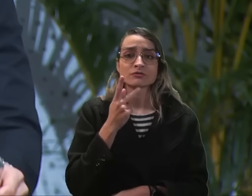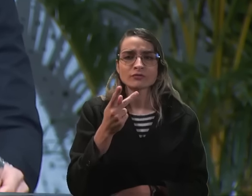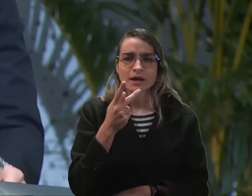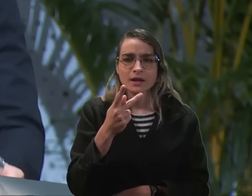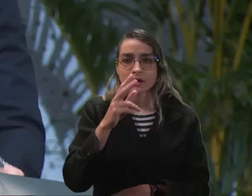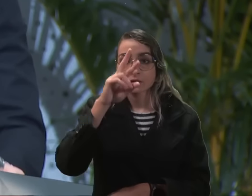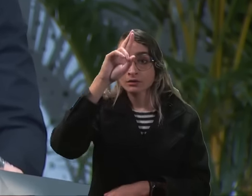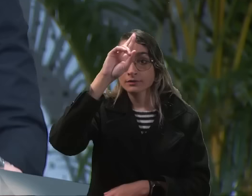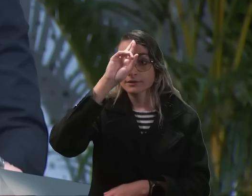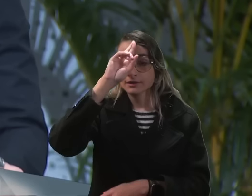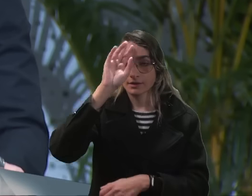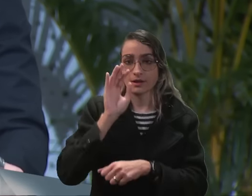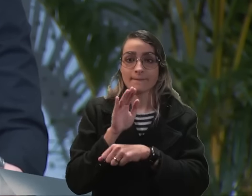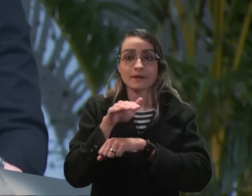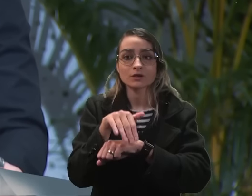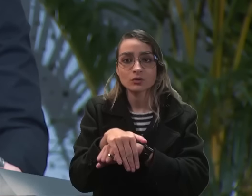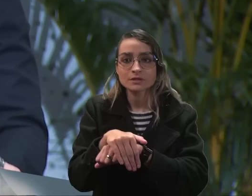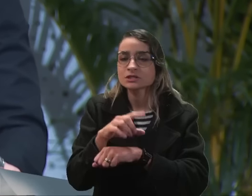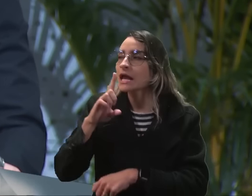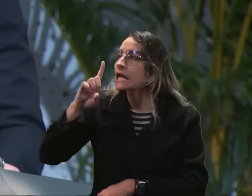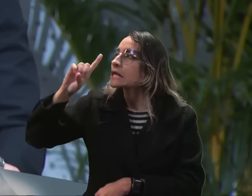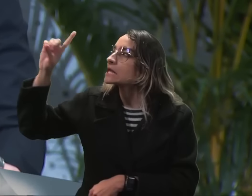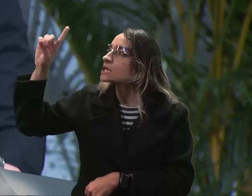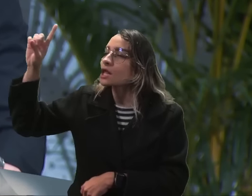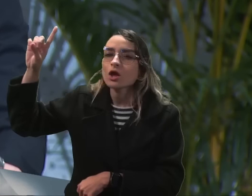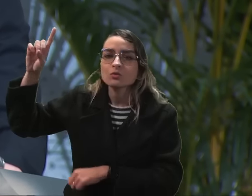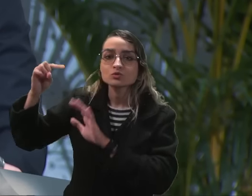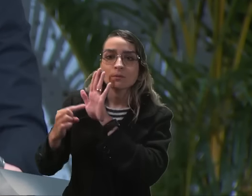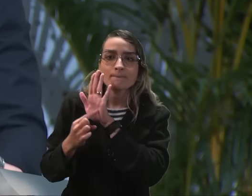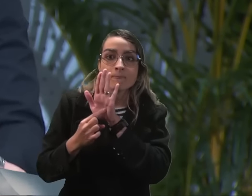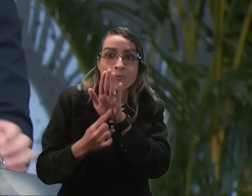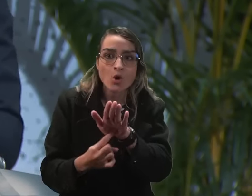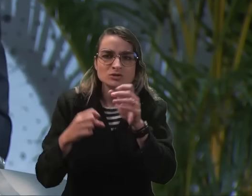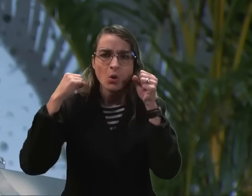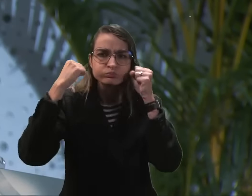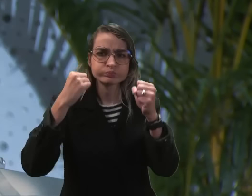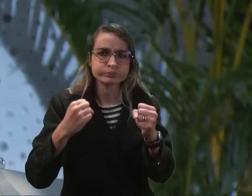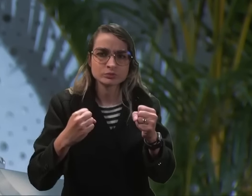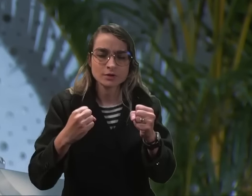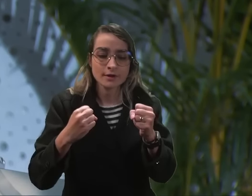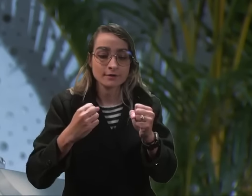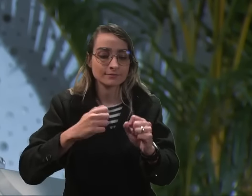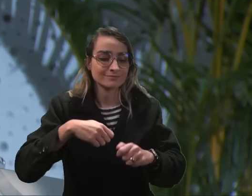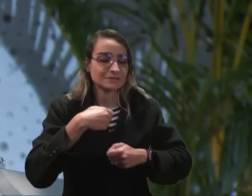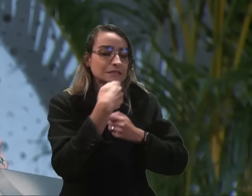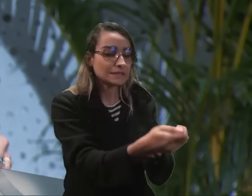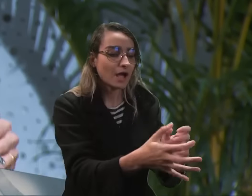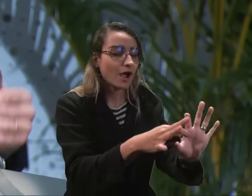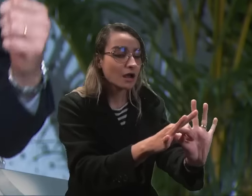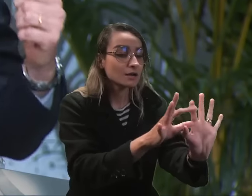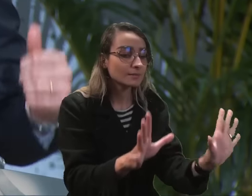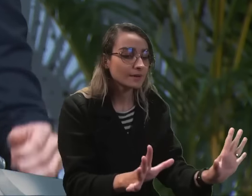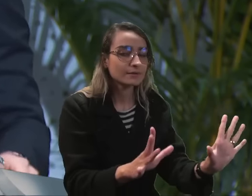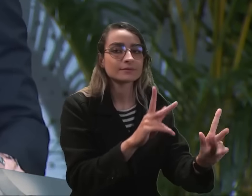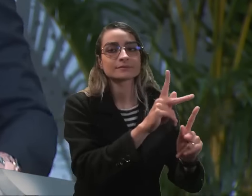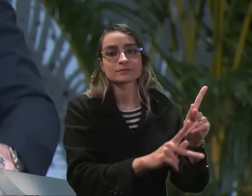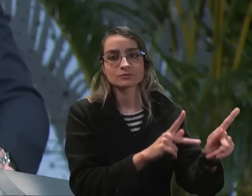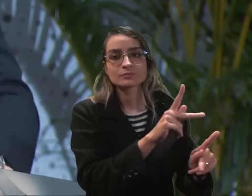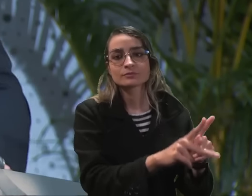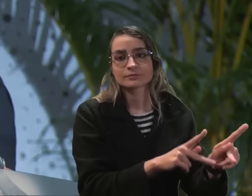libertar o seu povo a meia noite no livro de Daniel capítulo 12 você pode